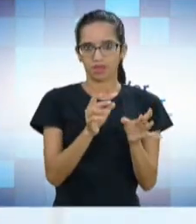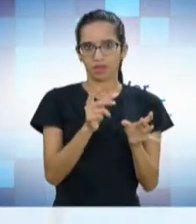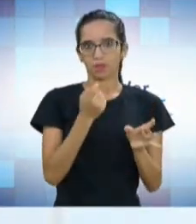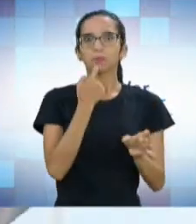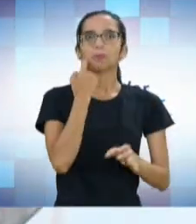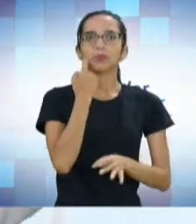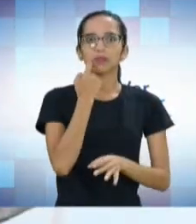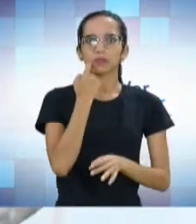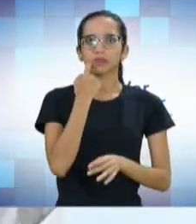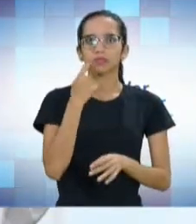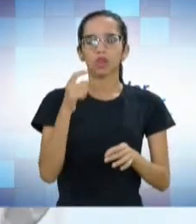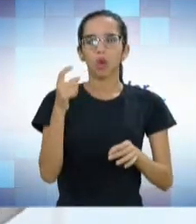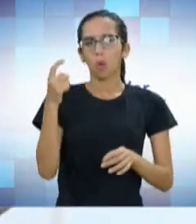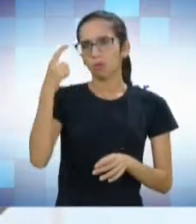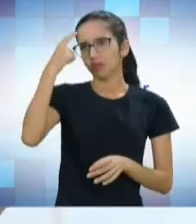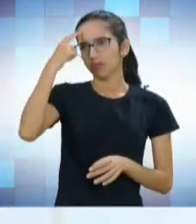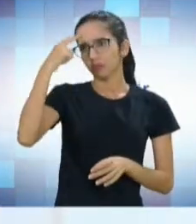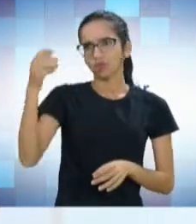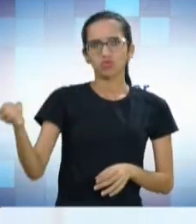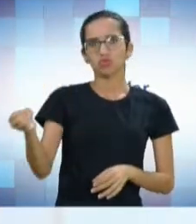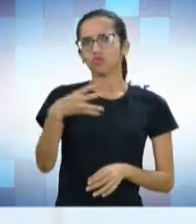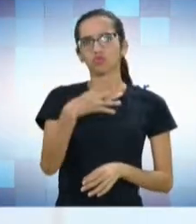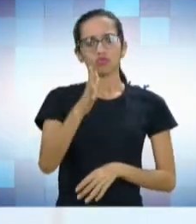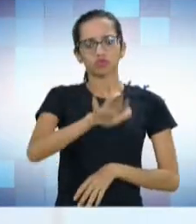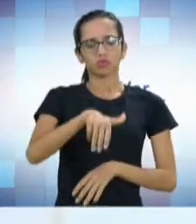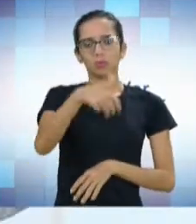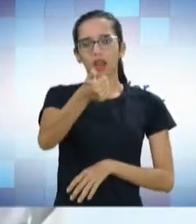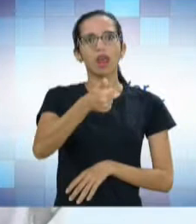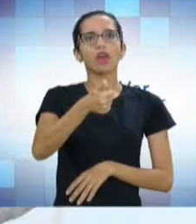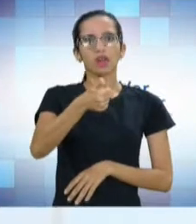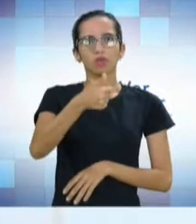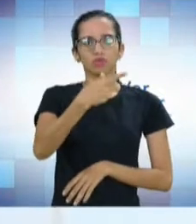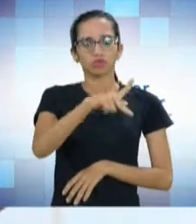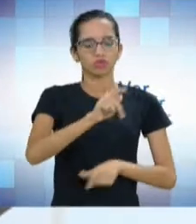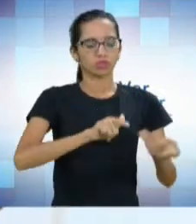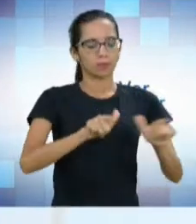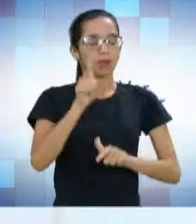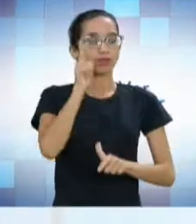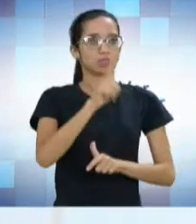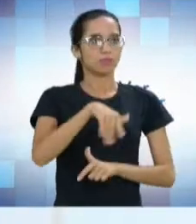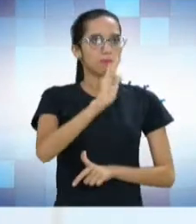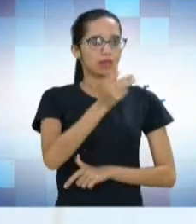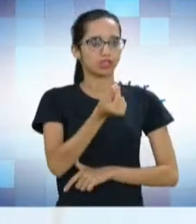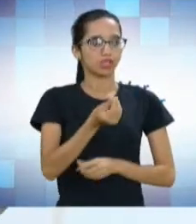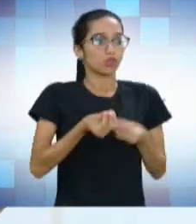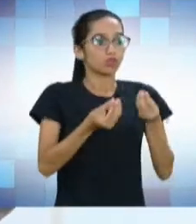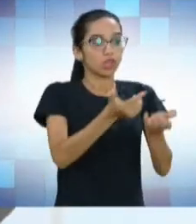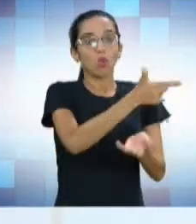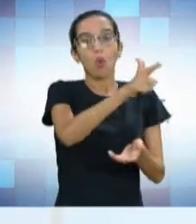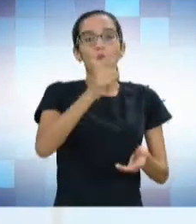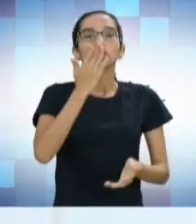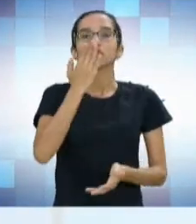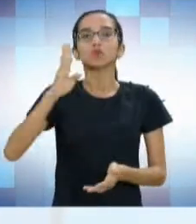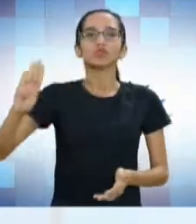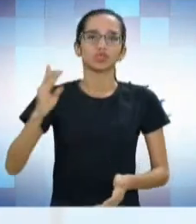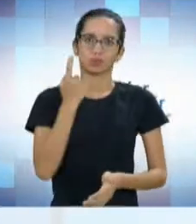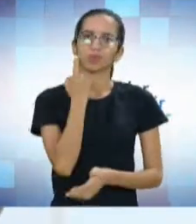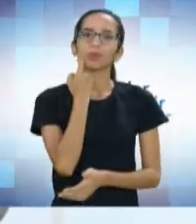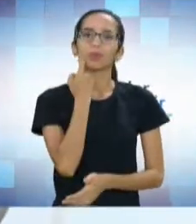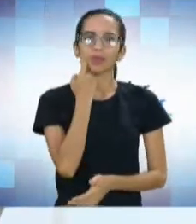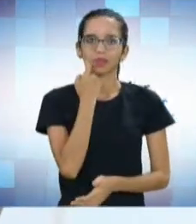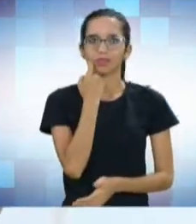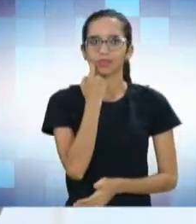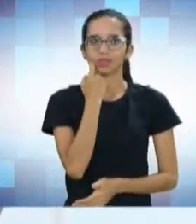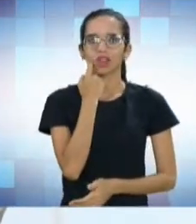inovadora empreendedora de melhorar seu trabalho e ganhar mais dinheiro oferecendo outros produtos estão todos estavam lá está